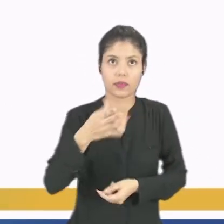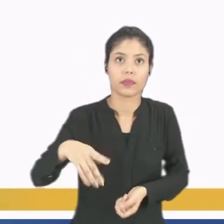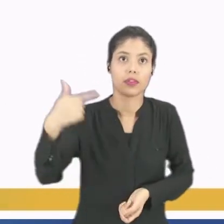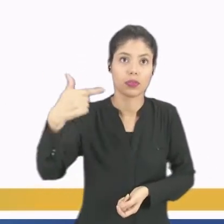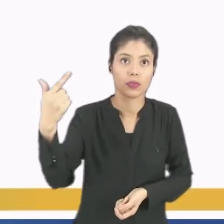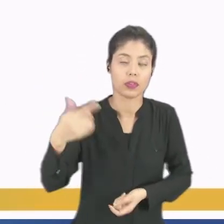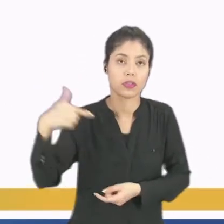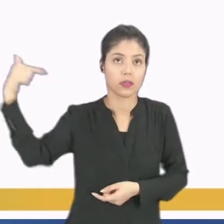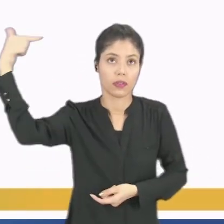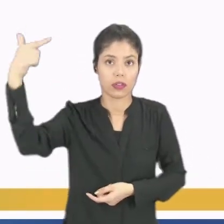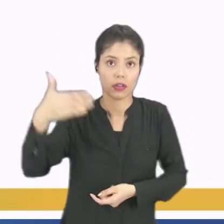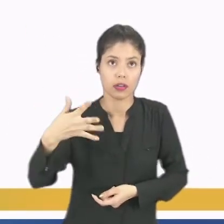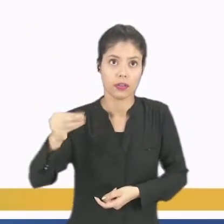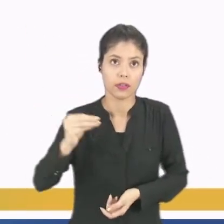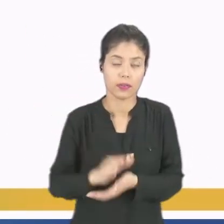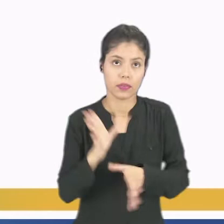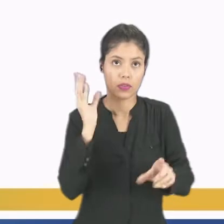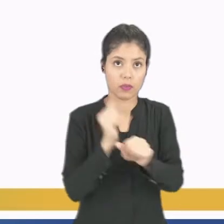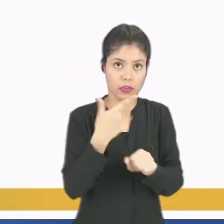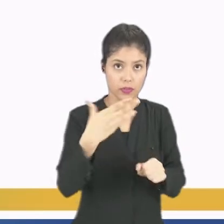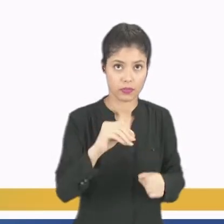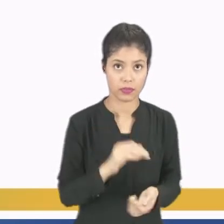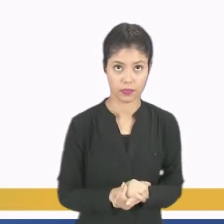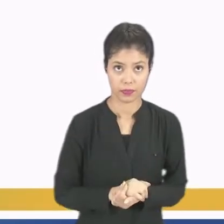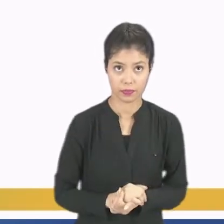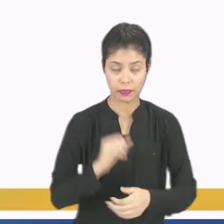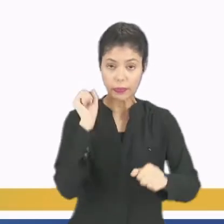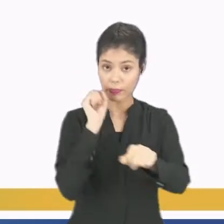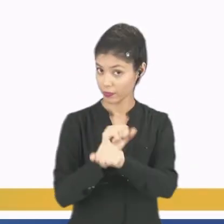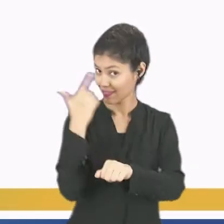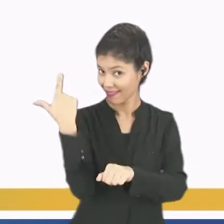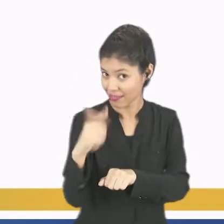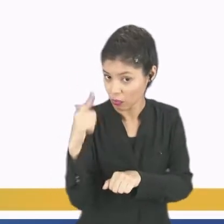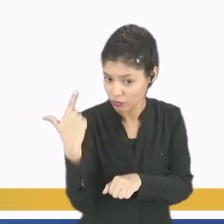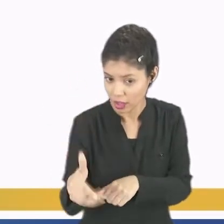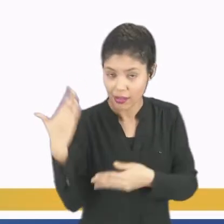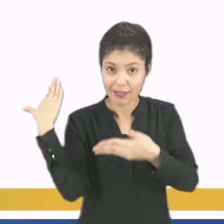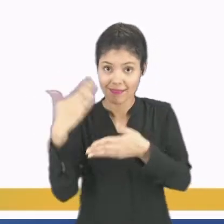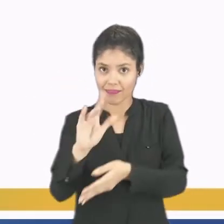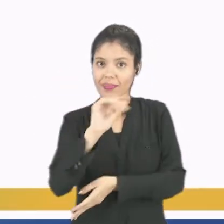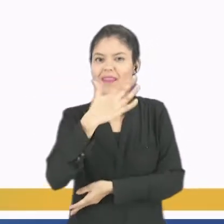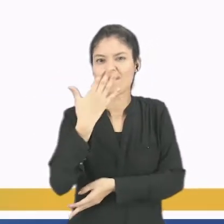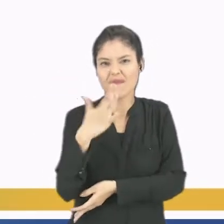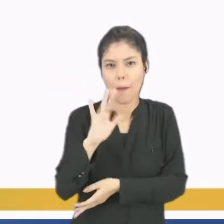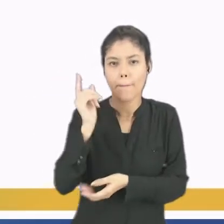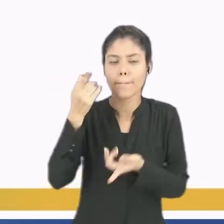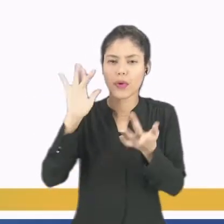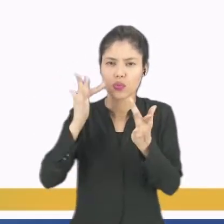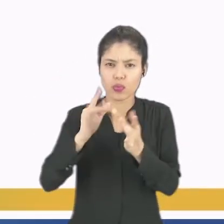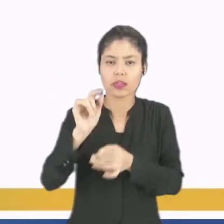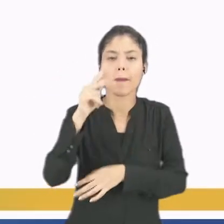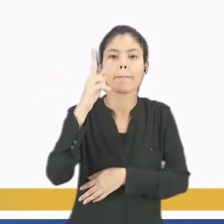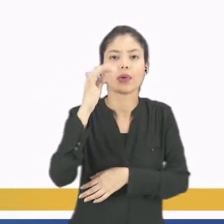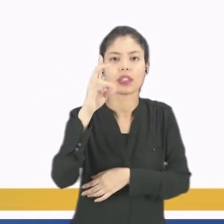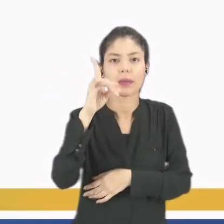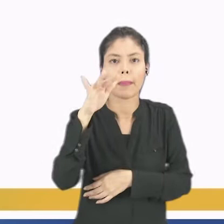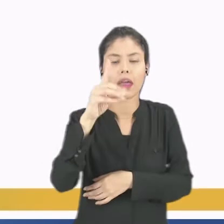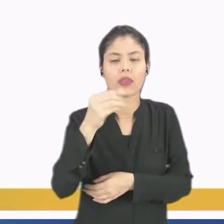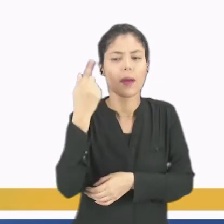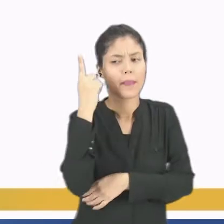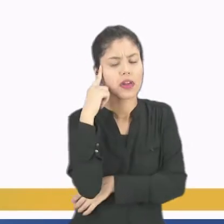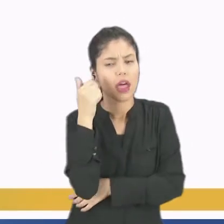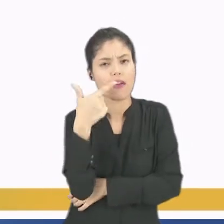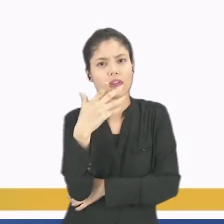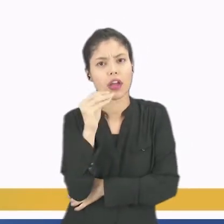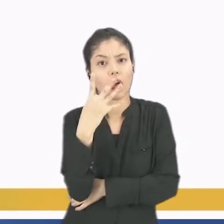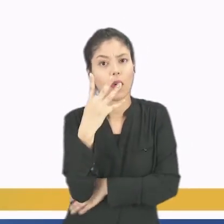é 4. Somando dá 20. Raiz de 20, pausa, não tem raiz exata. Então, o que a gente faz? Se você imaginar 20 é